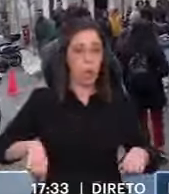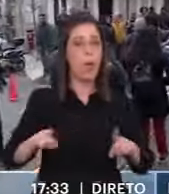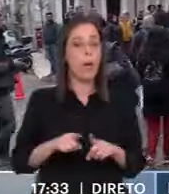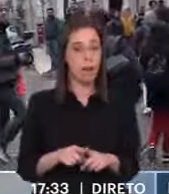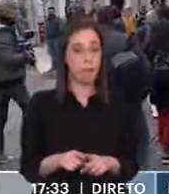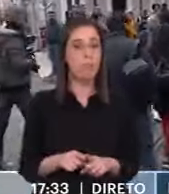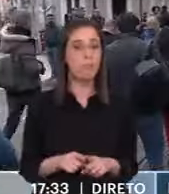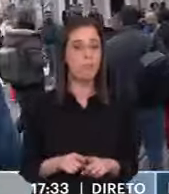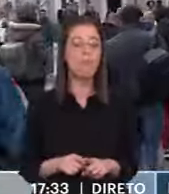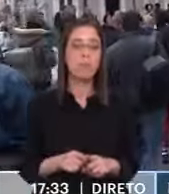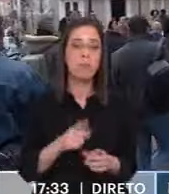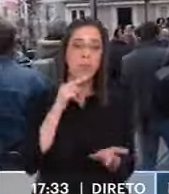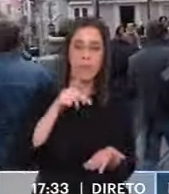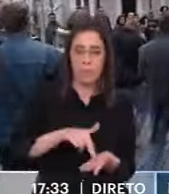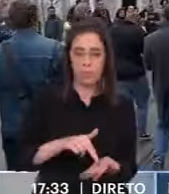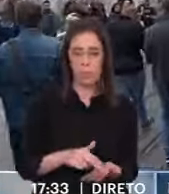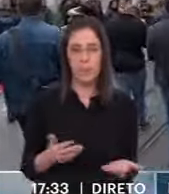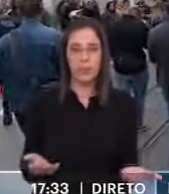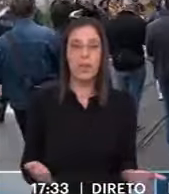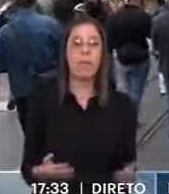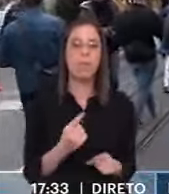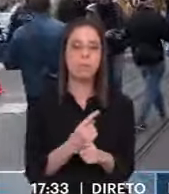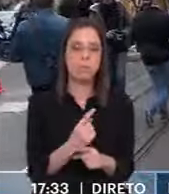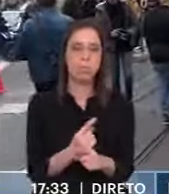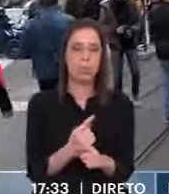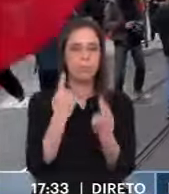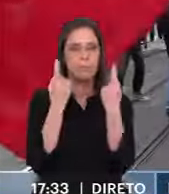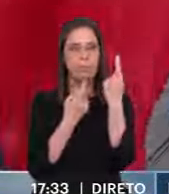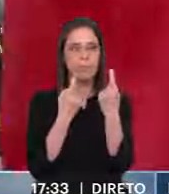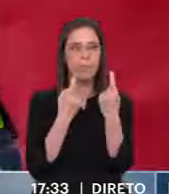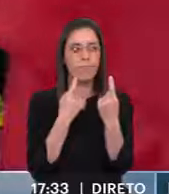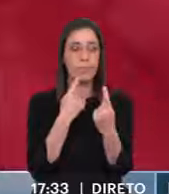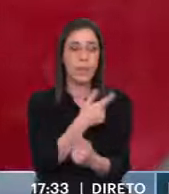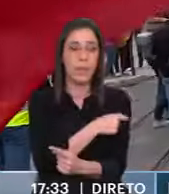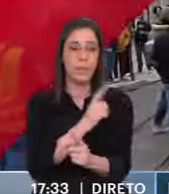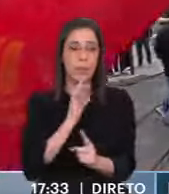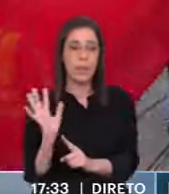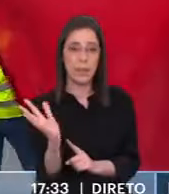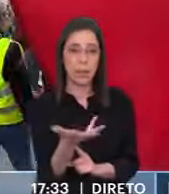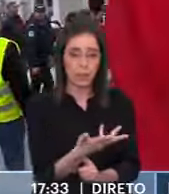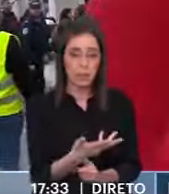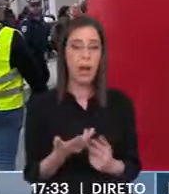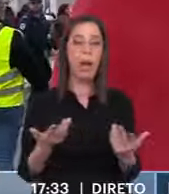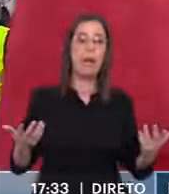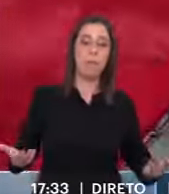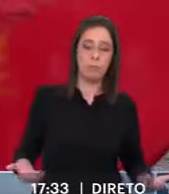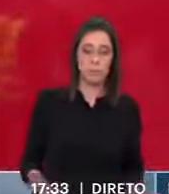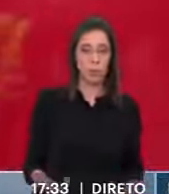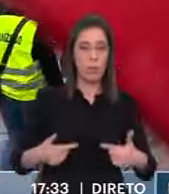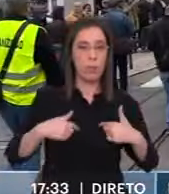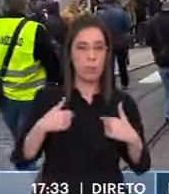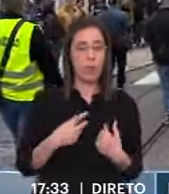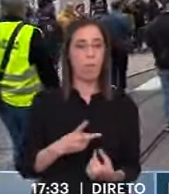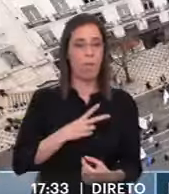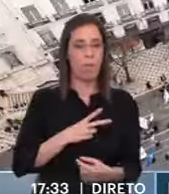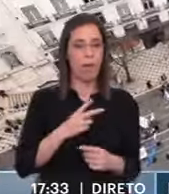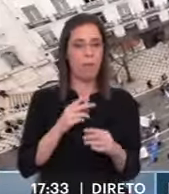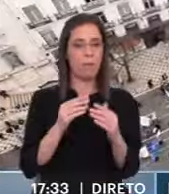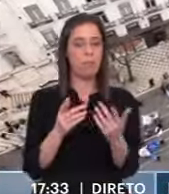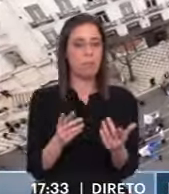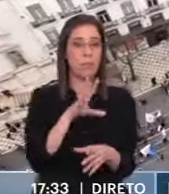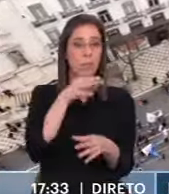ter uma presença que também reflita essa representatividade e, portanto, que também o próprio ensino superior